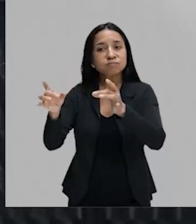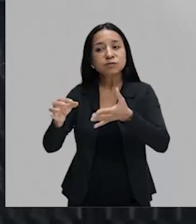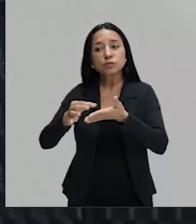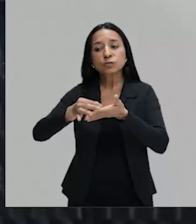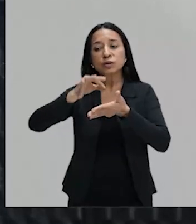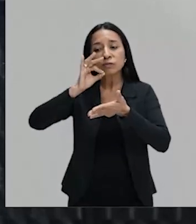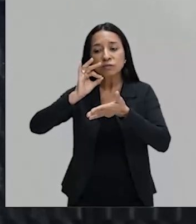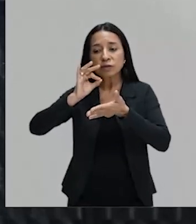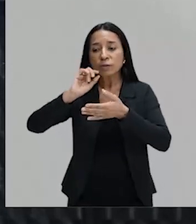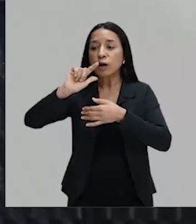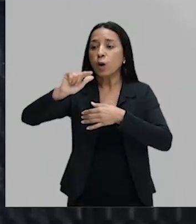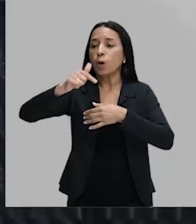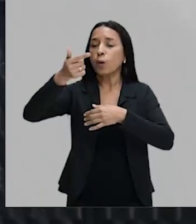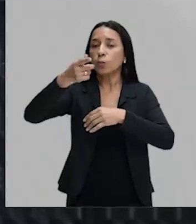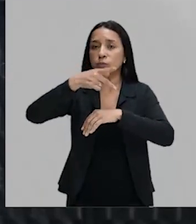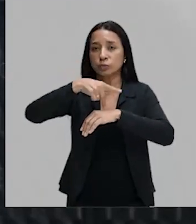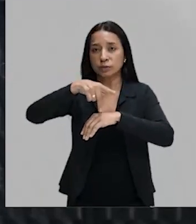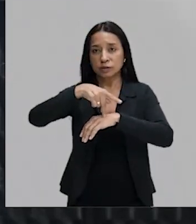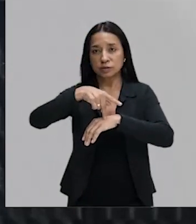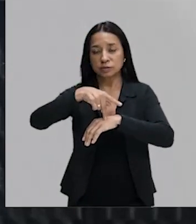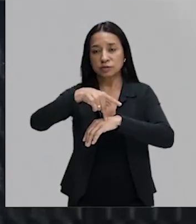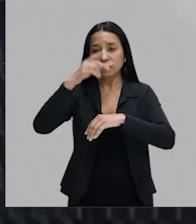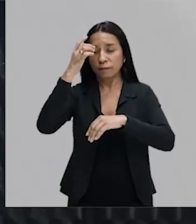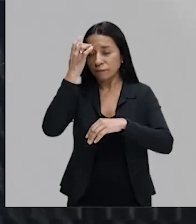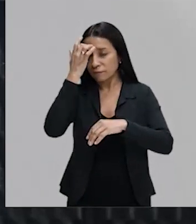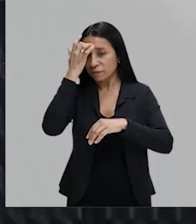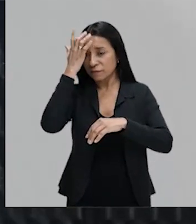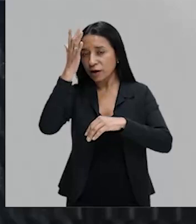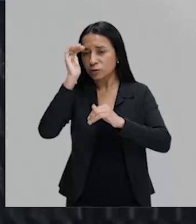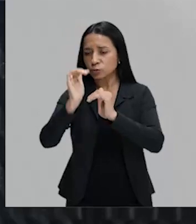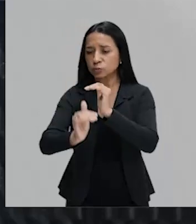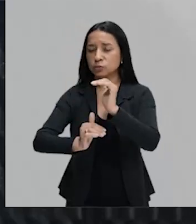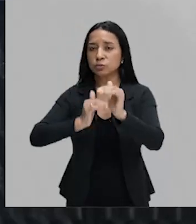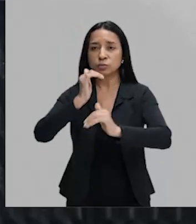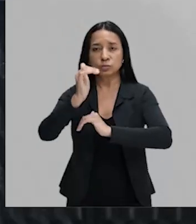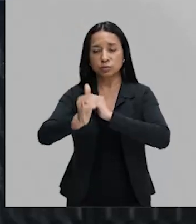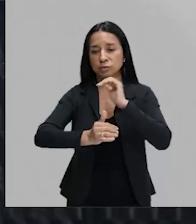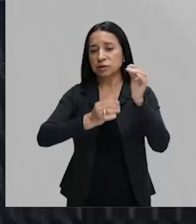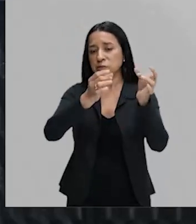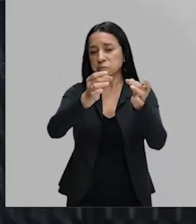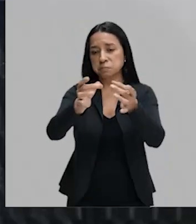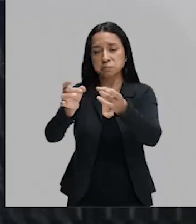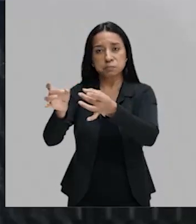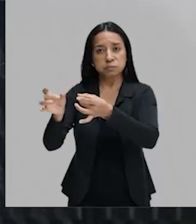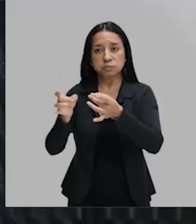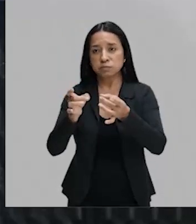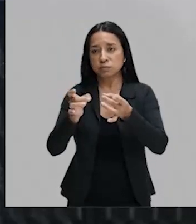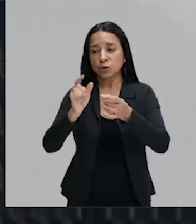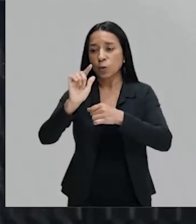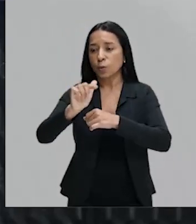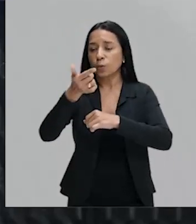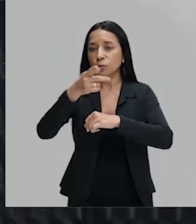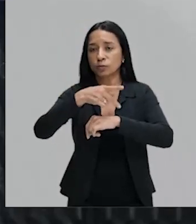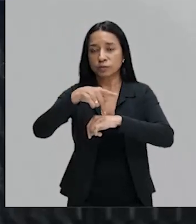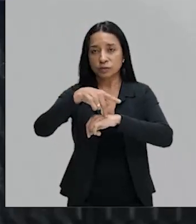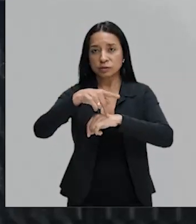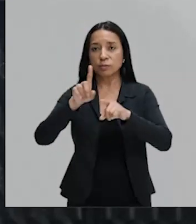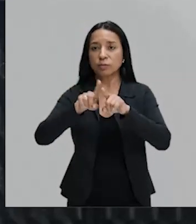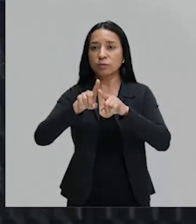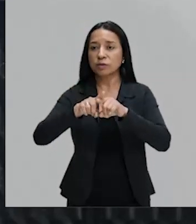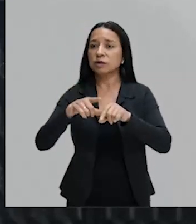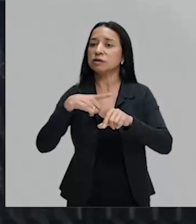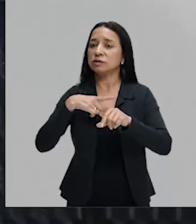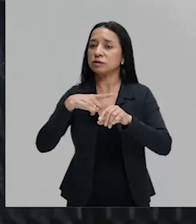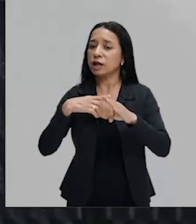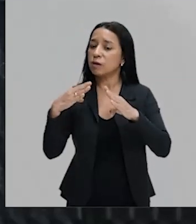mercado externo. As facilidades no processo de escoamento do café para o mercado externo, por conta de